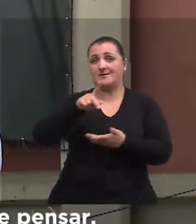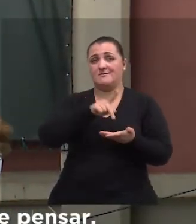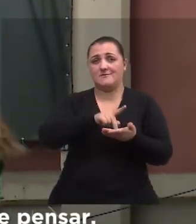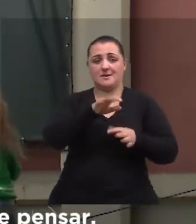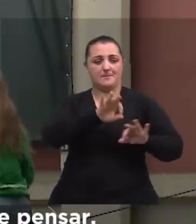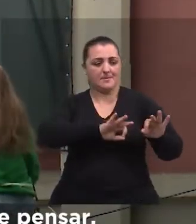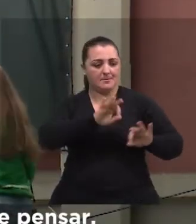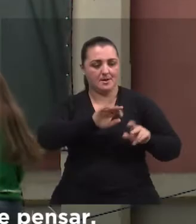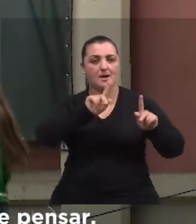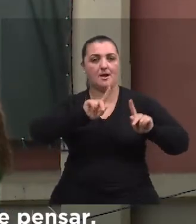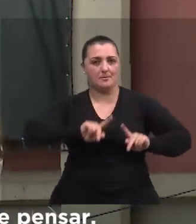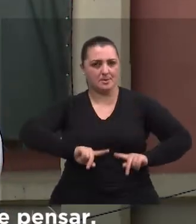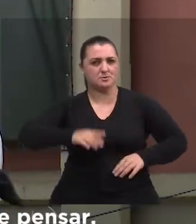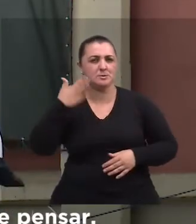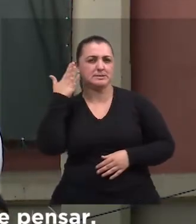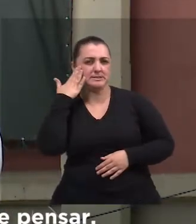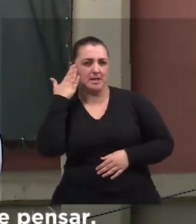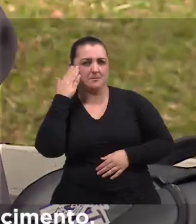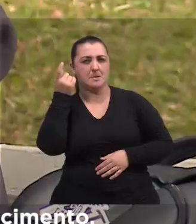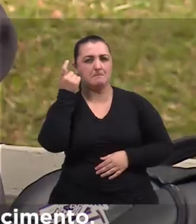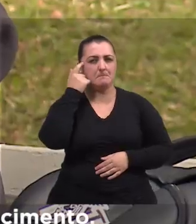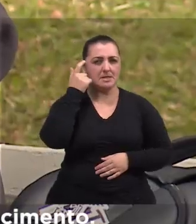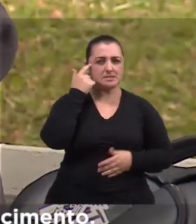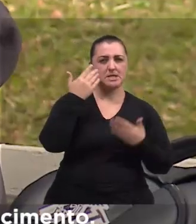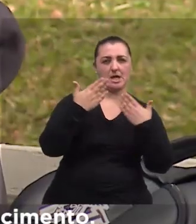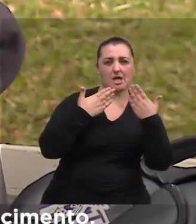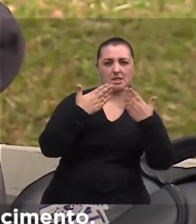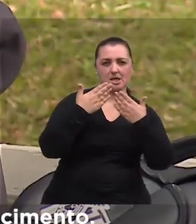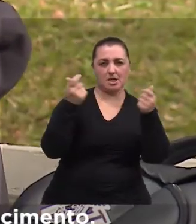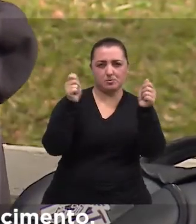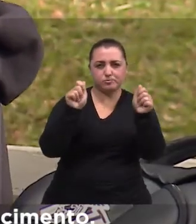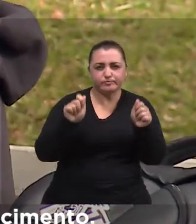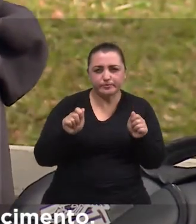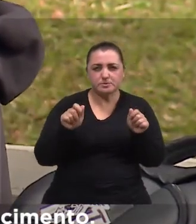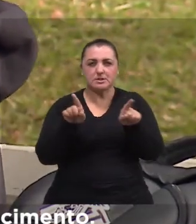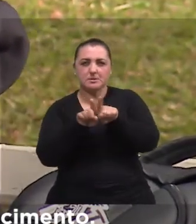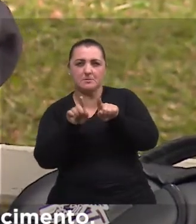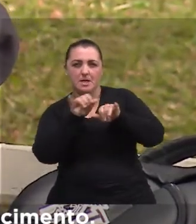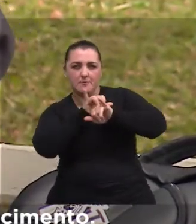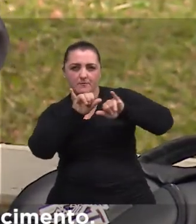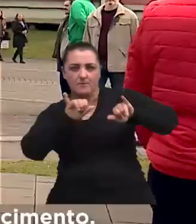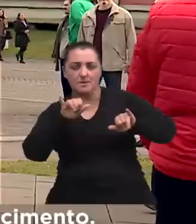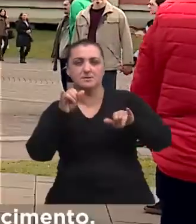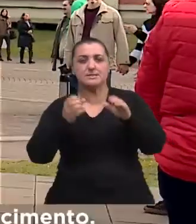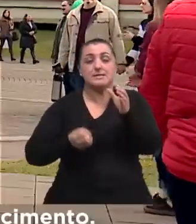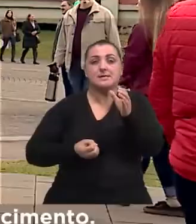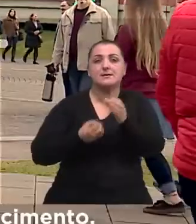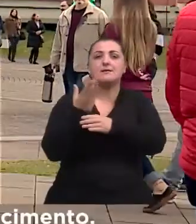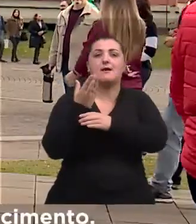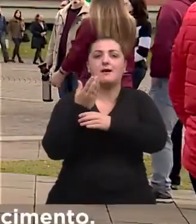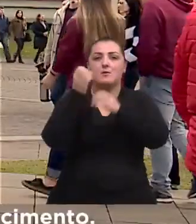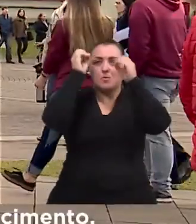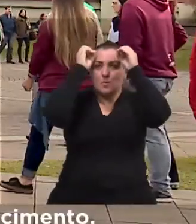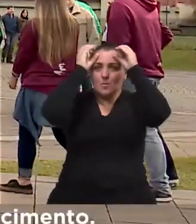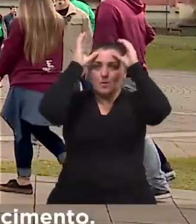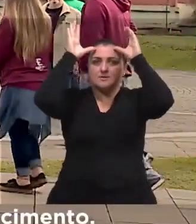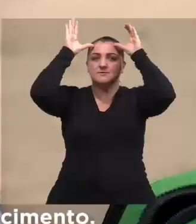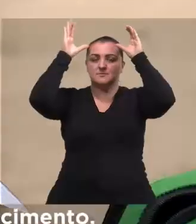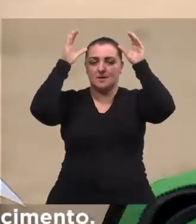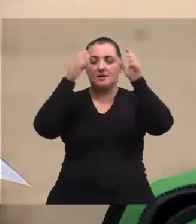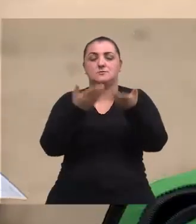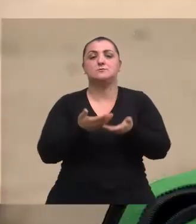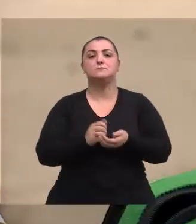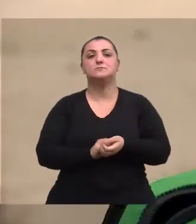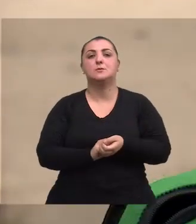é preparar a pessoa que sabe pensar, que sabe analisar criticamente os dados, que sabe produzir